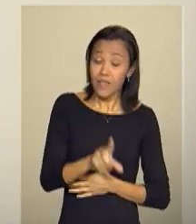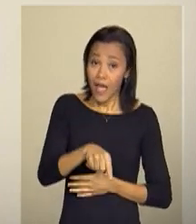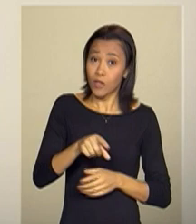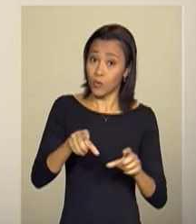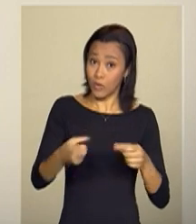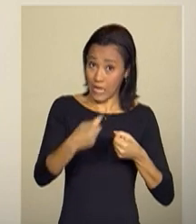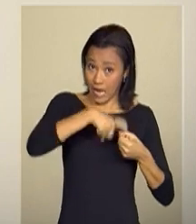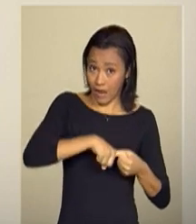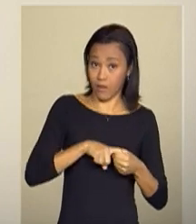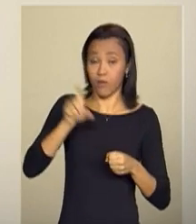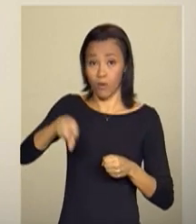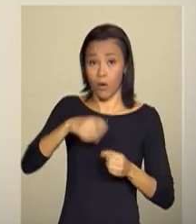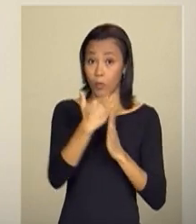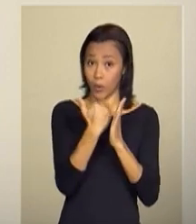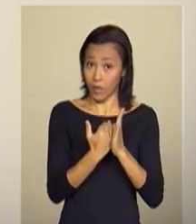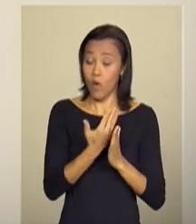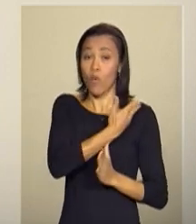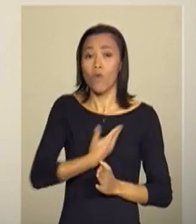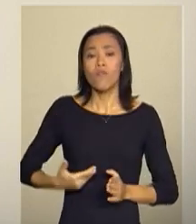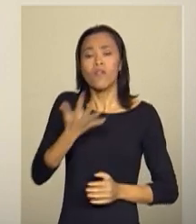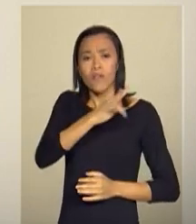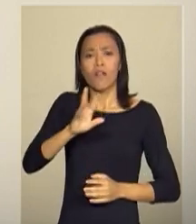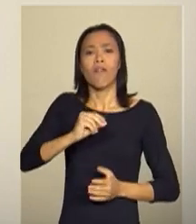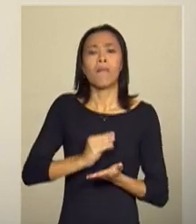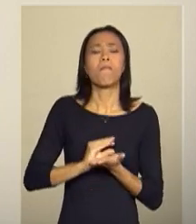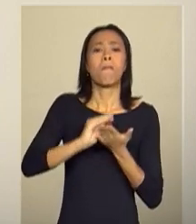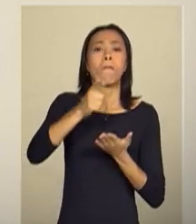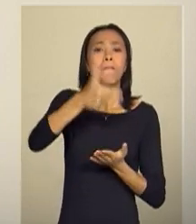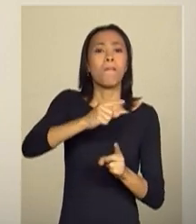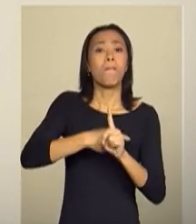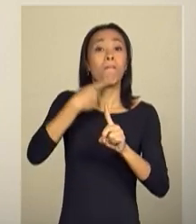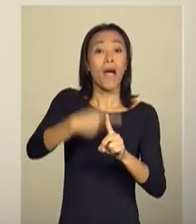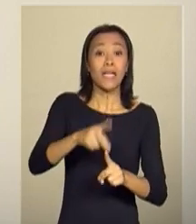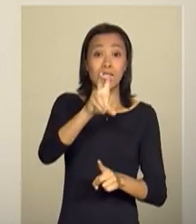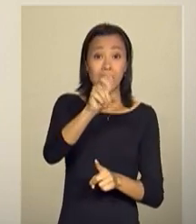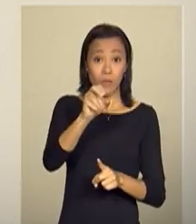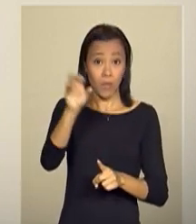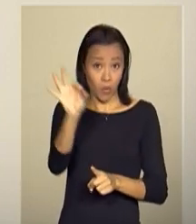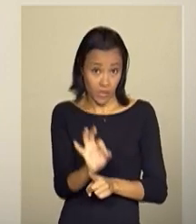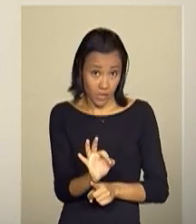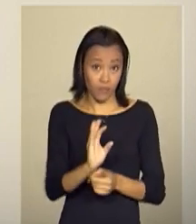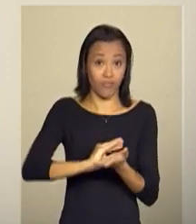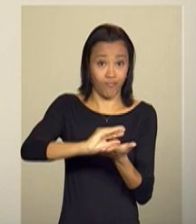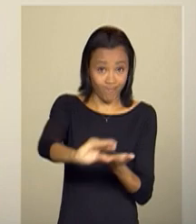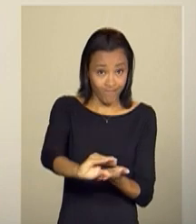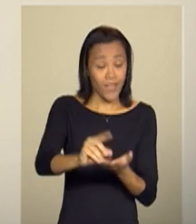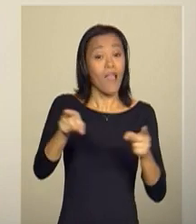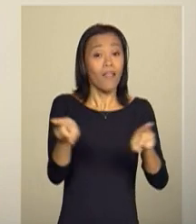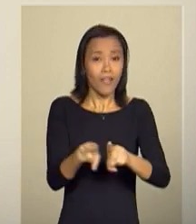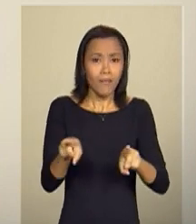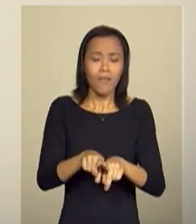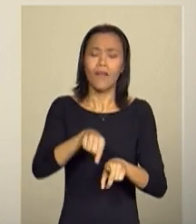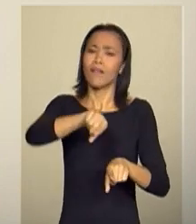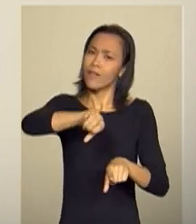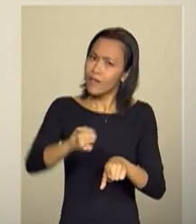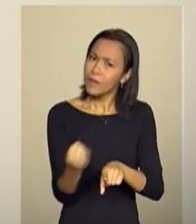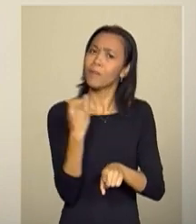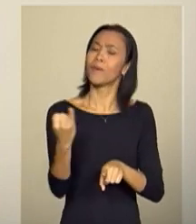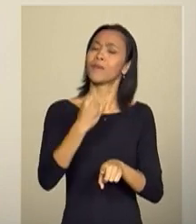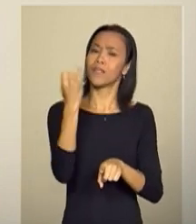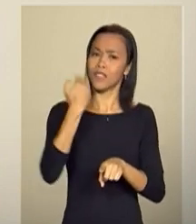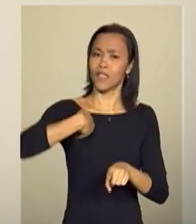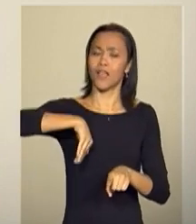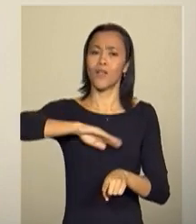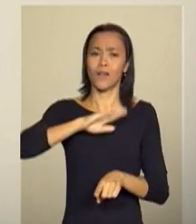Família o governo federal vai passar mais 50% de recursos é também Luciano muito importante que as